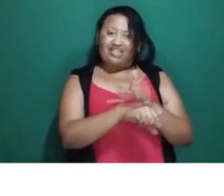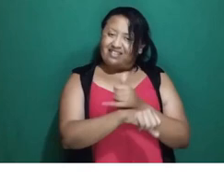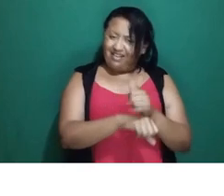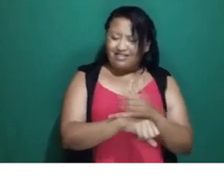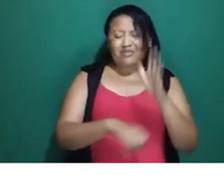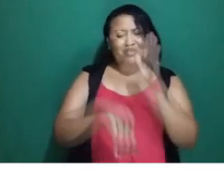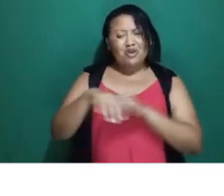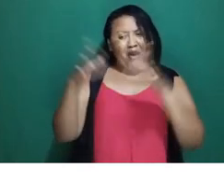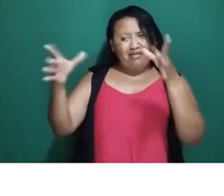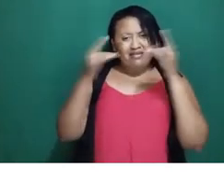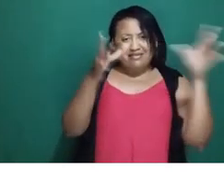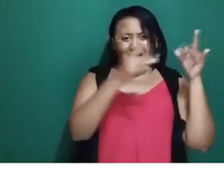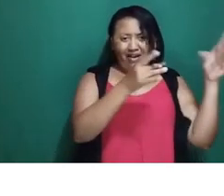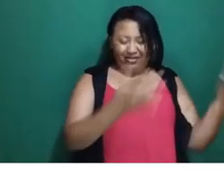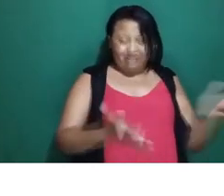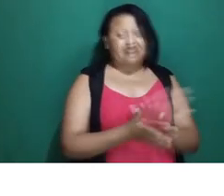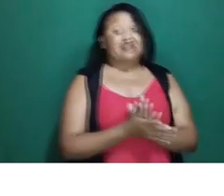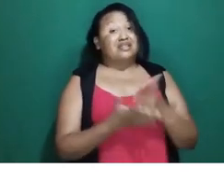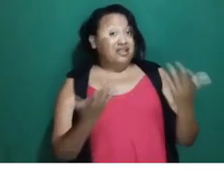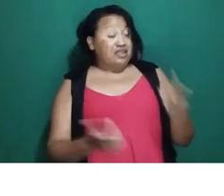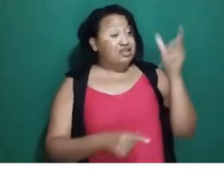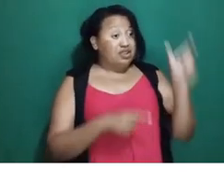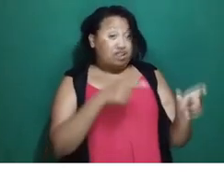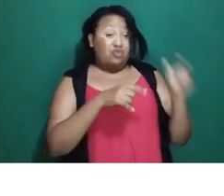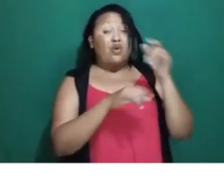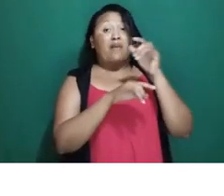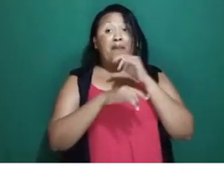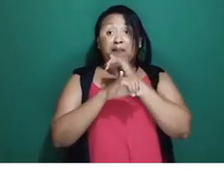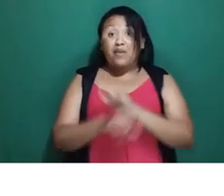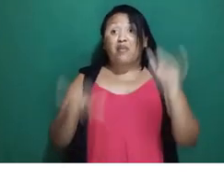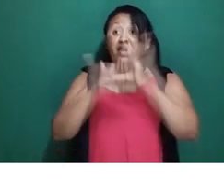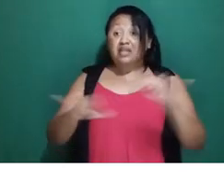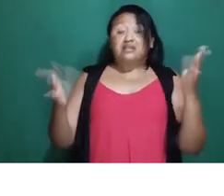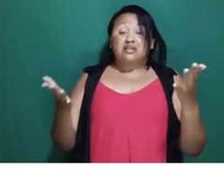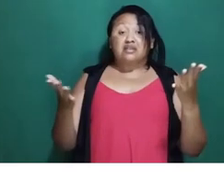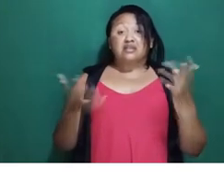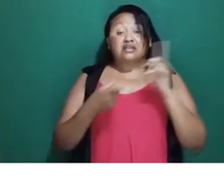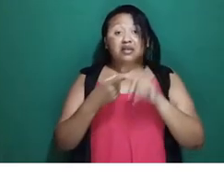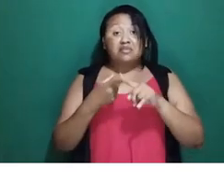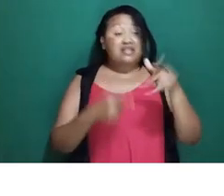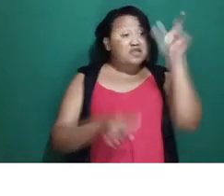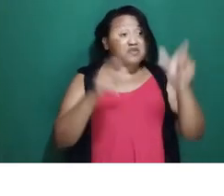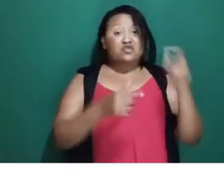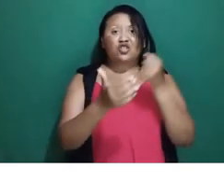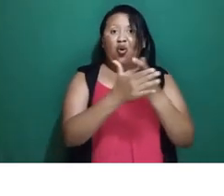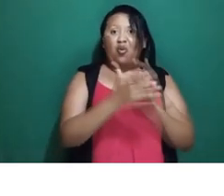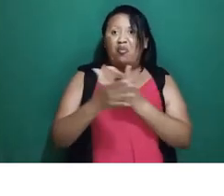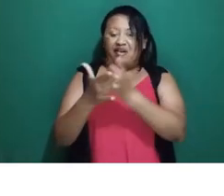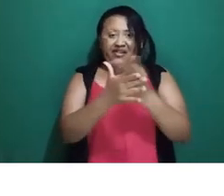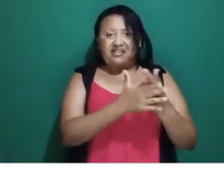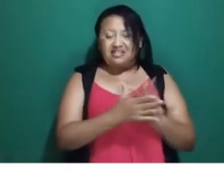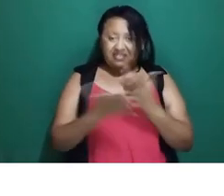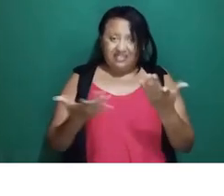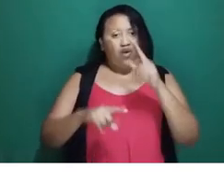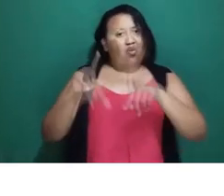para chamar atenção né no caso de uma propaganda né de chamar atenção do consumidor para que ele compre